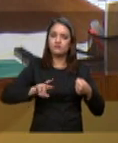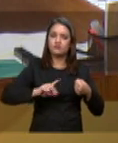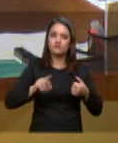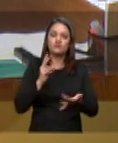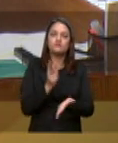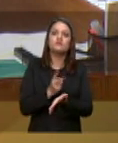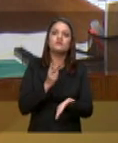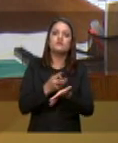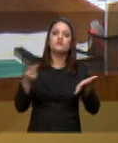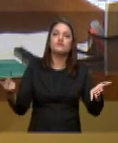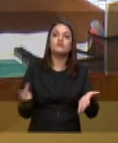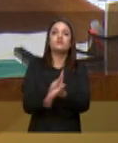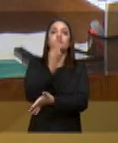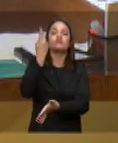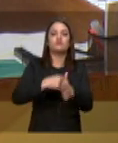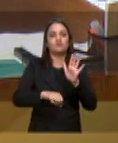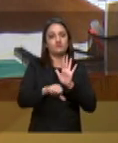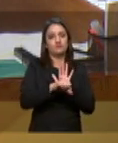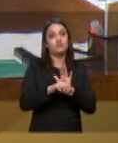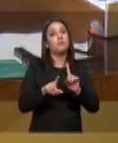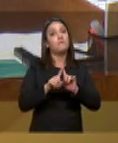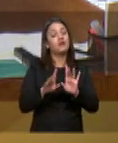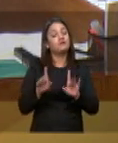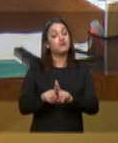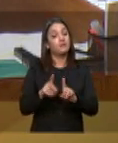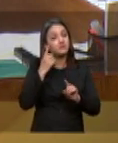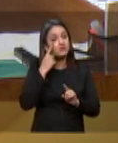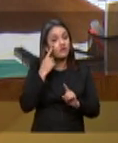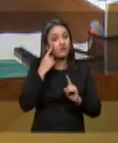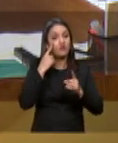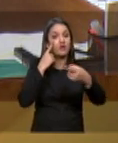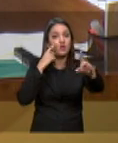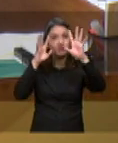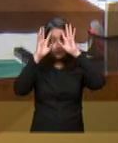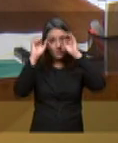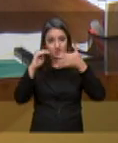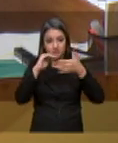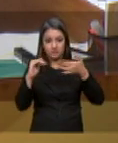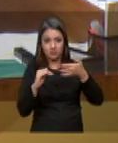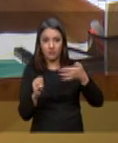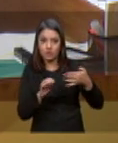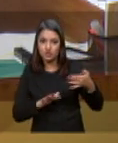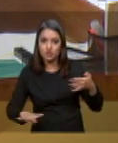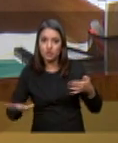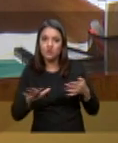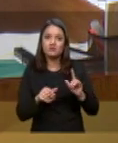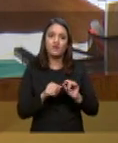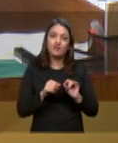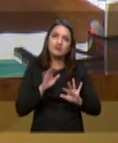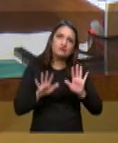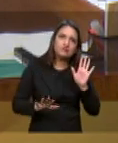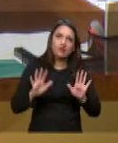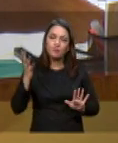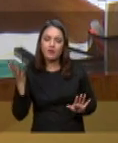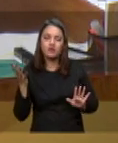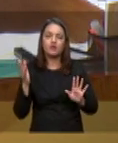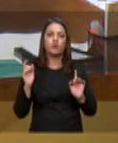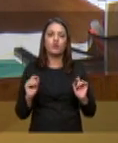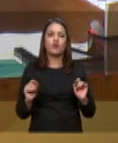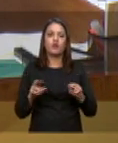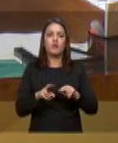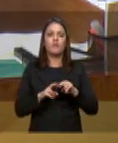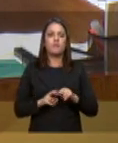consumação do delito. No mais, não posso deixar de observar que os tribunais pátrios têm tratado da questão de forma casuística, à luz